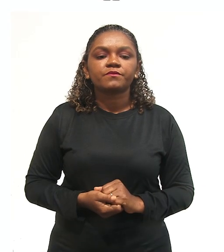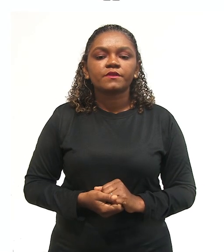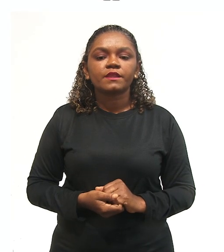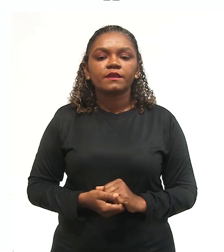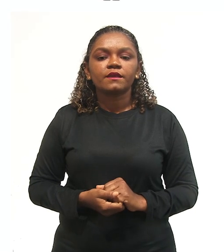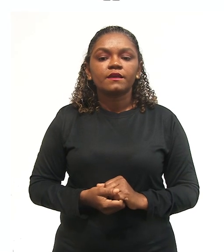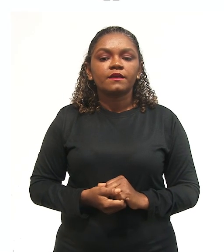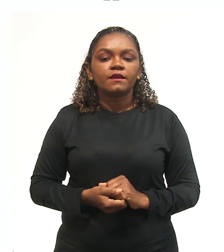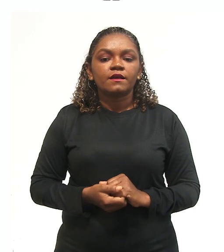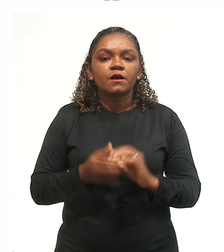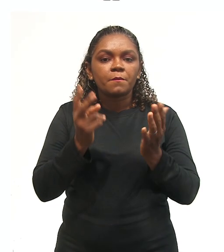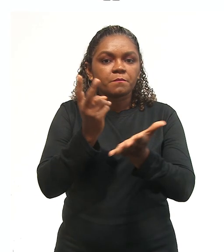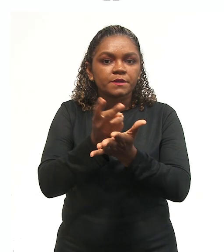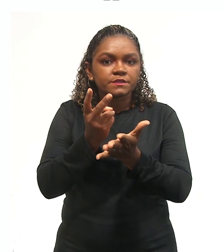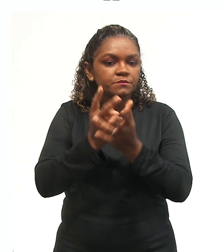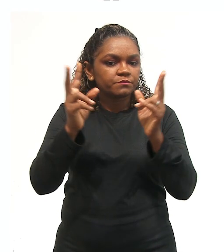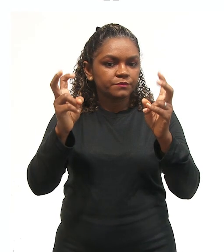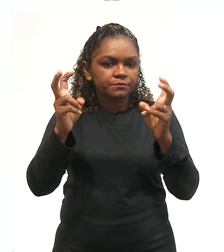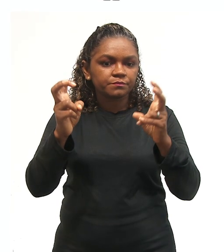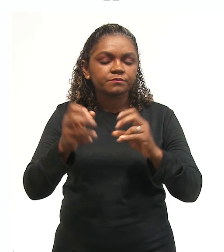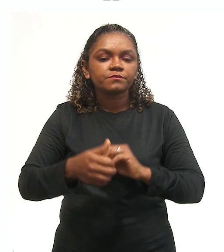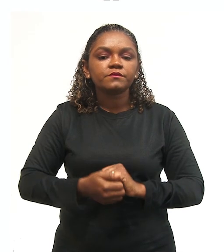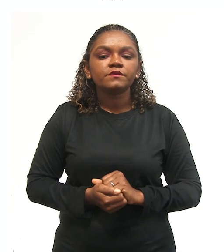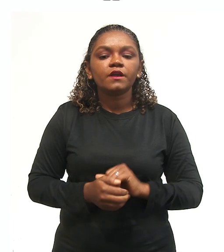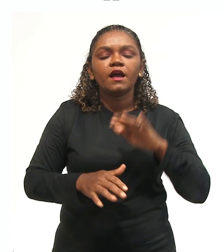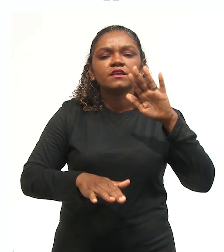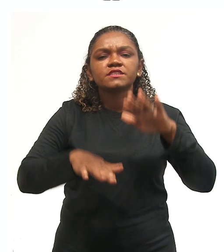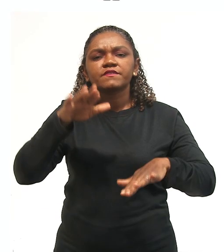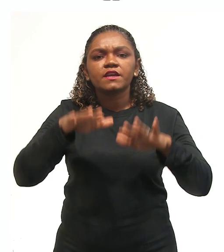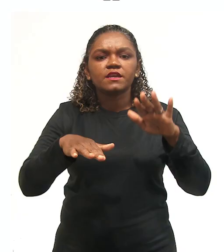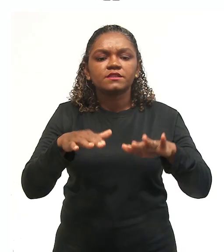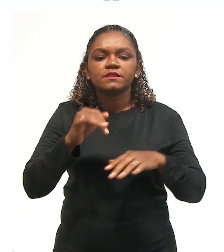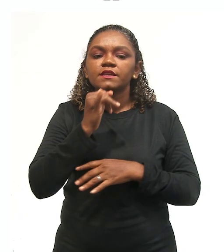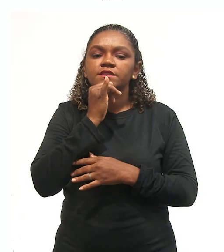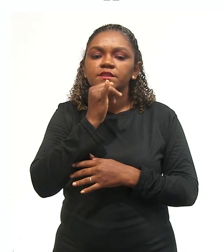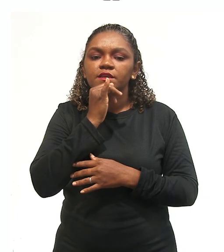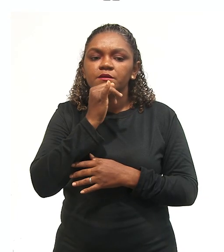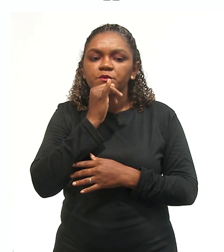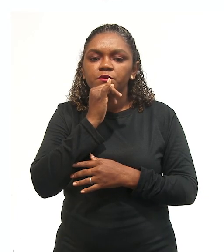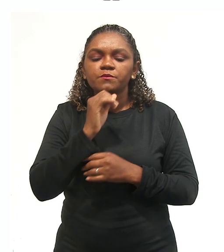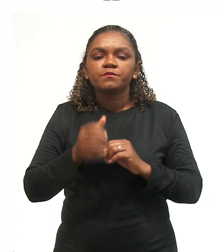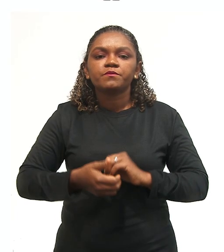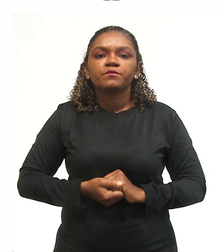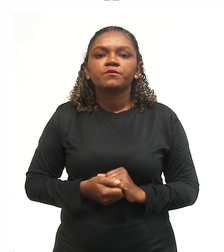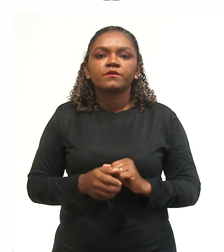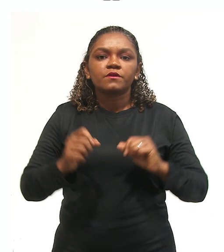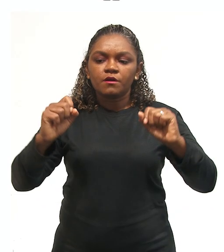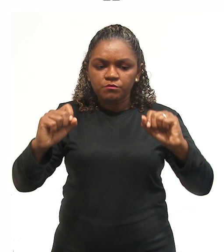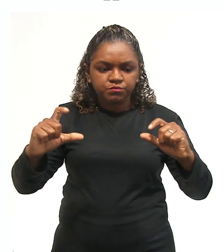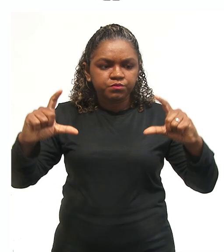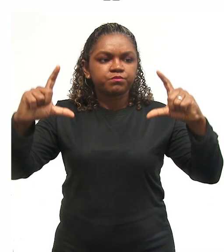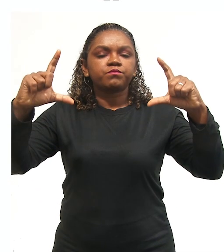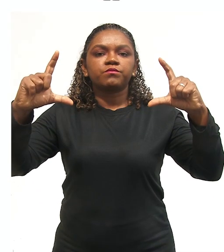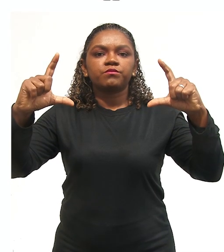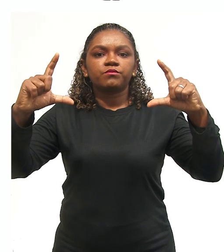Agora vamos ainda sobre as taxas proporcionais. Quando as grandezas são